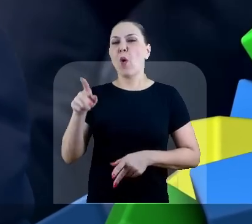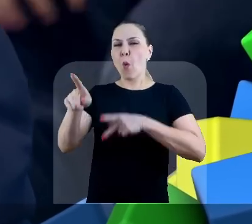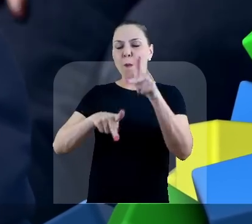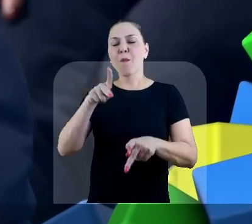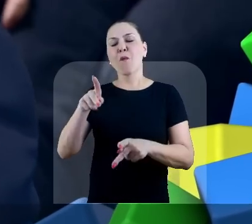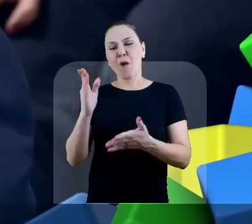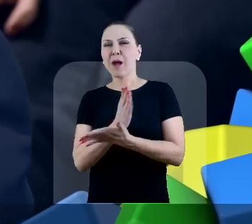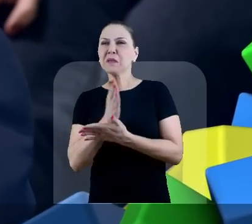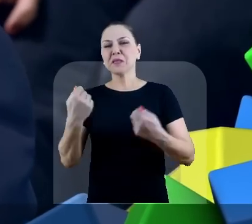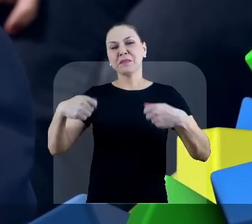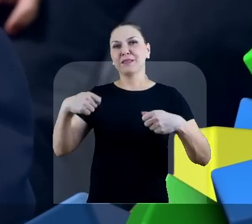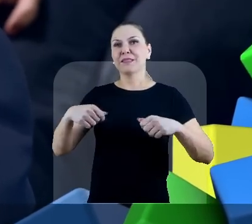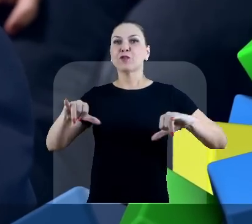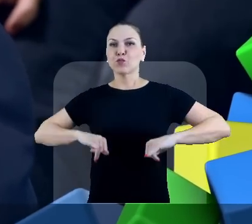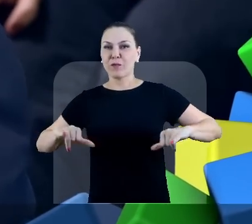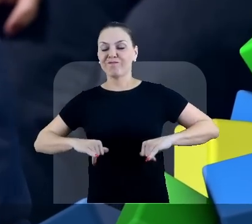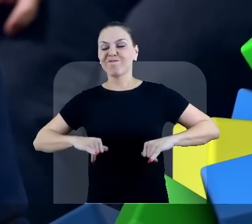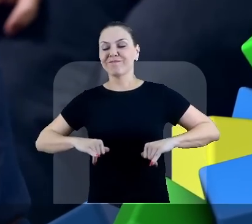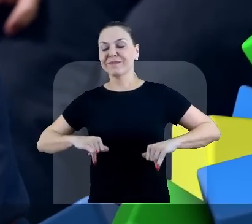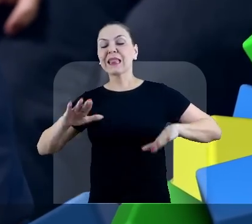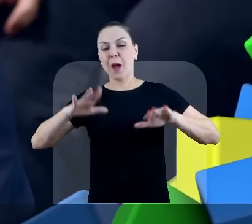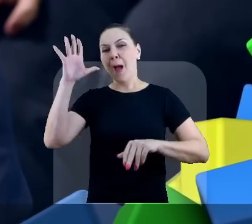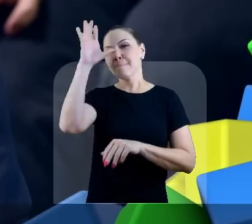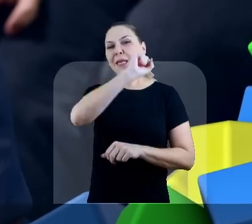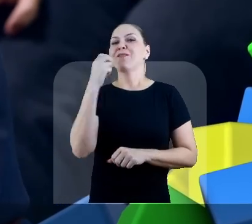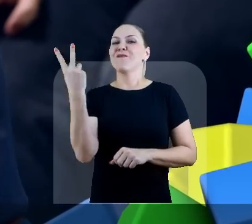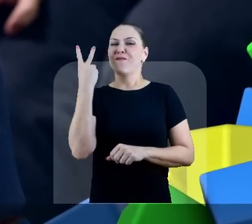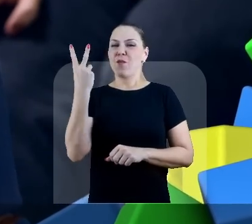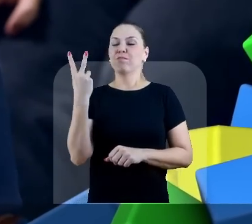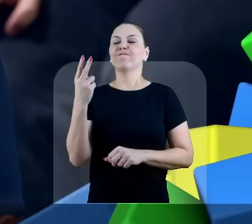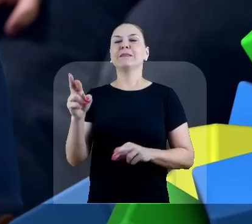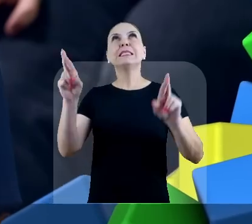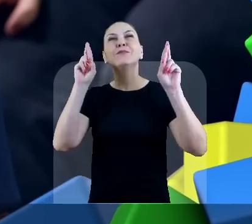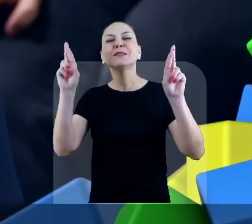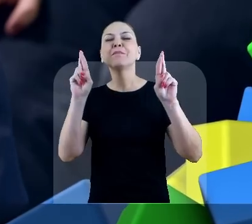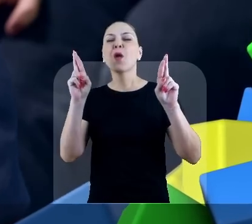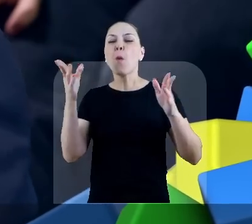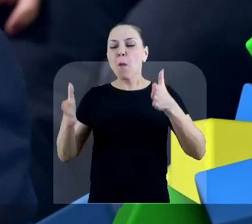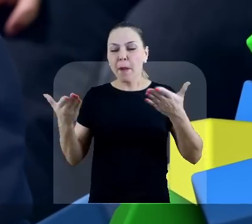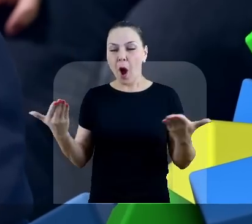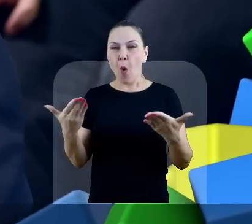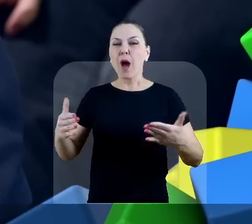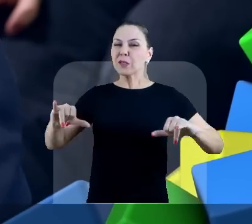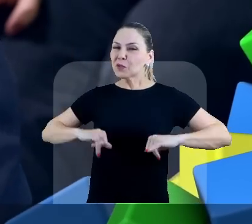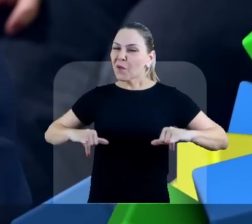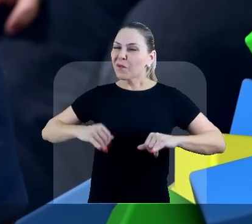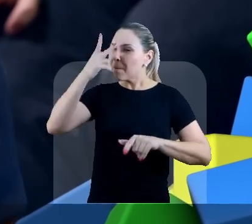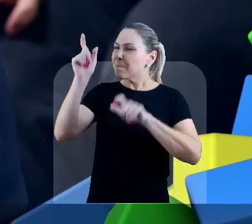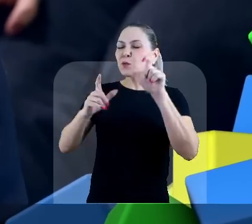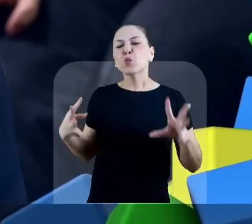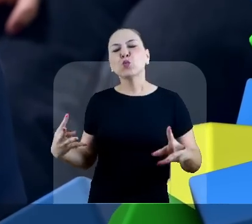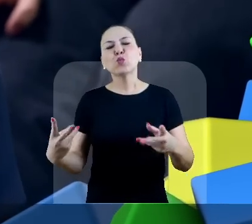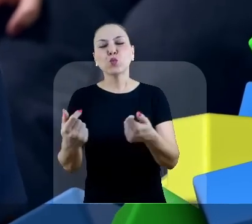o povo tem que sofrer para aprender a dar valor. Eu espero e peço a Deus que esse momento de sofridão para todo mundo seja um momento